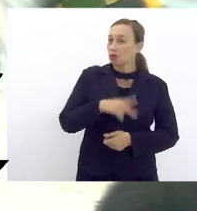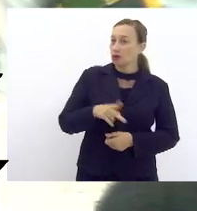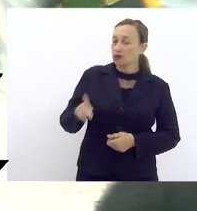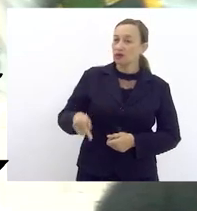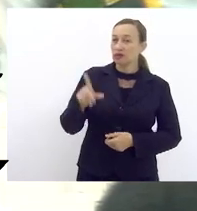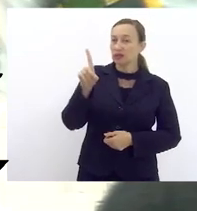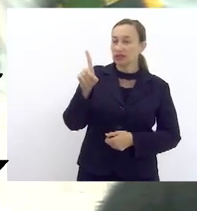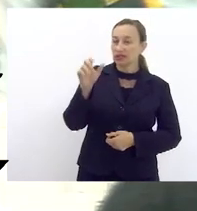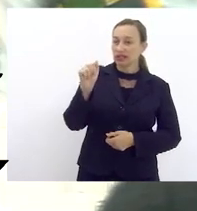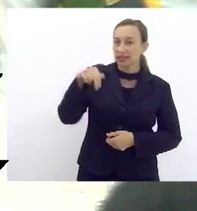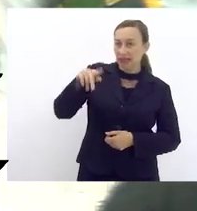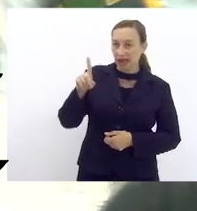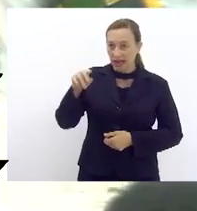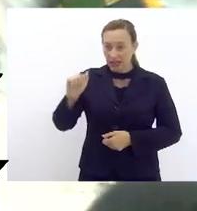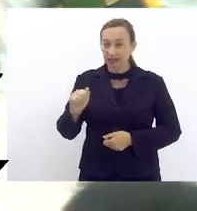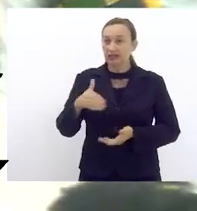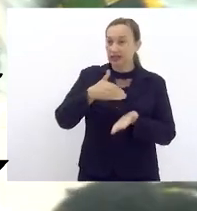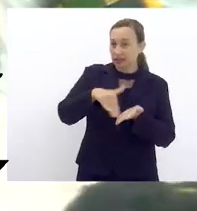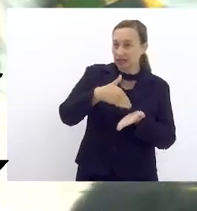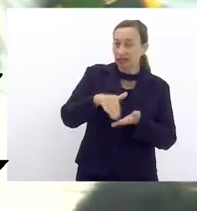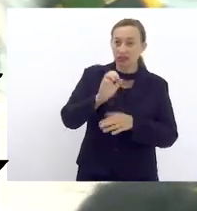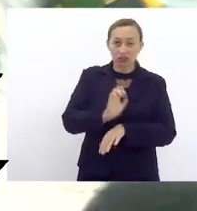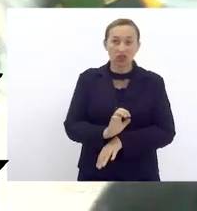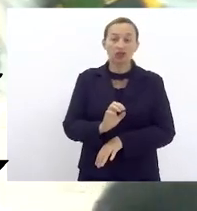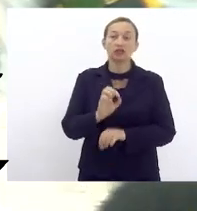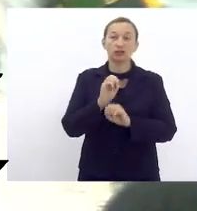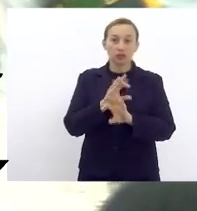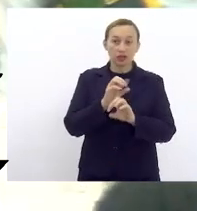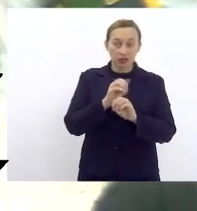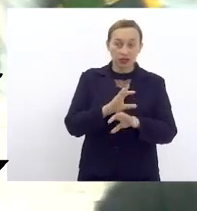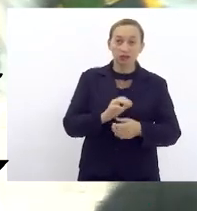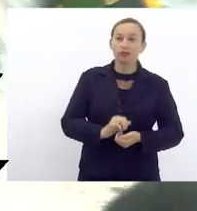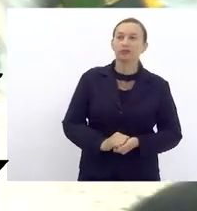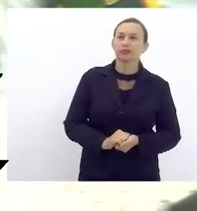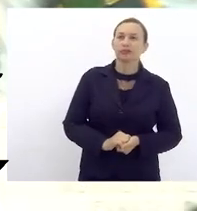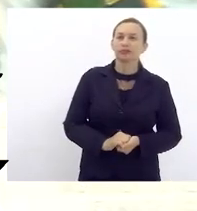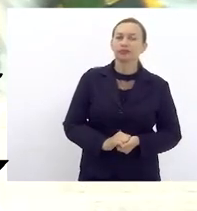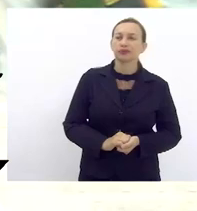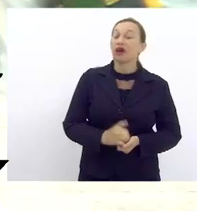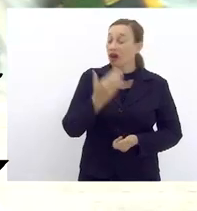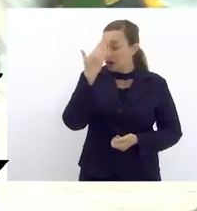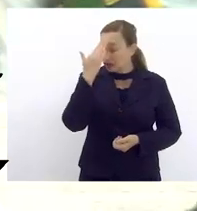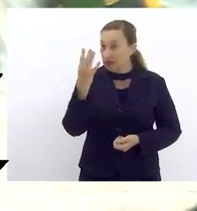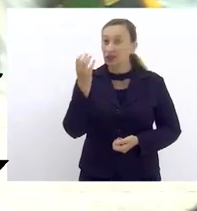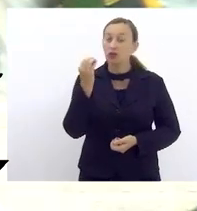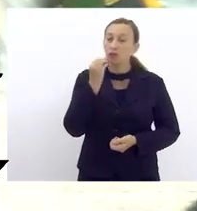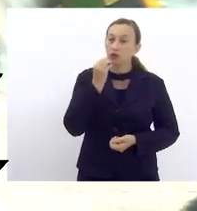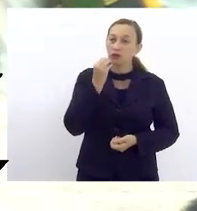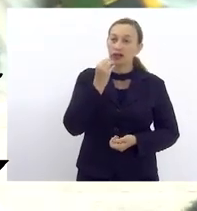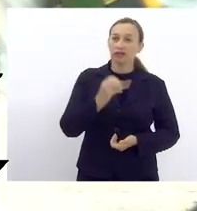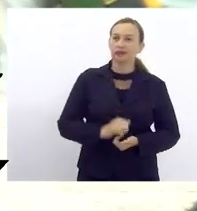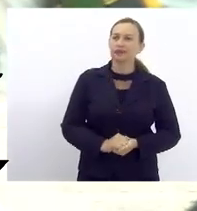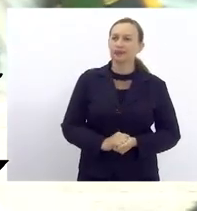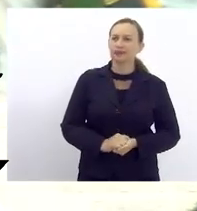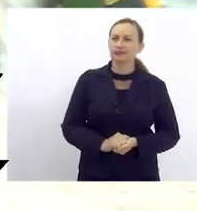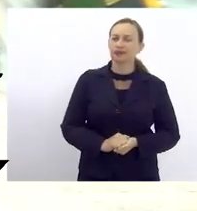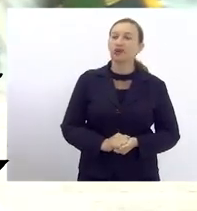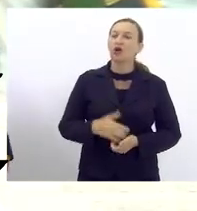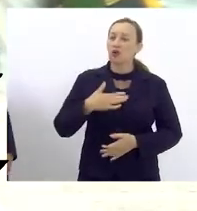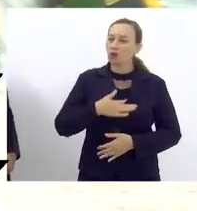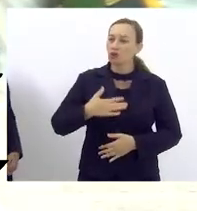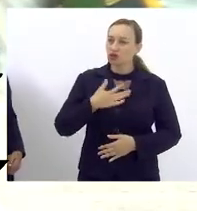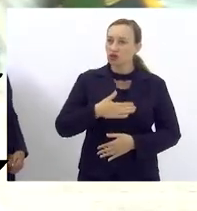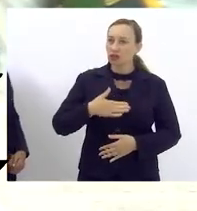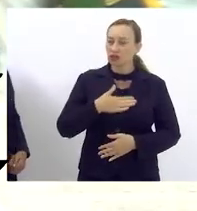Daniela da Secretaria de Estado de Educação agradeço a oportunidade eu gostaria